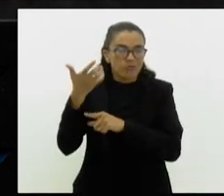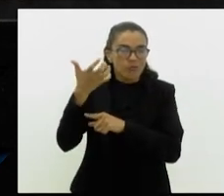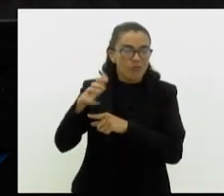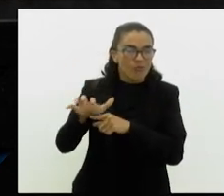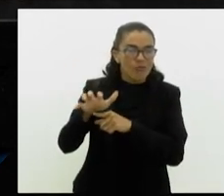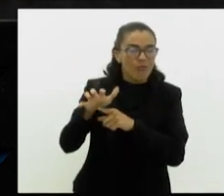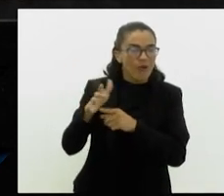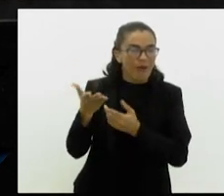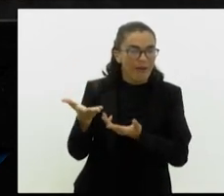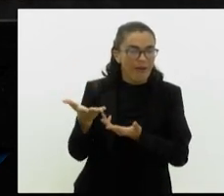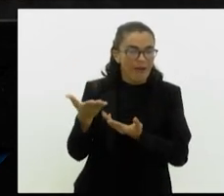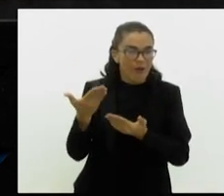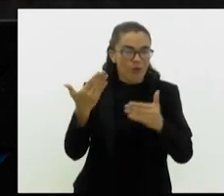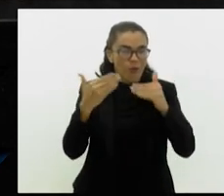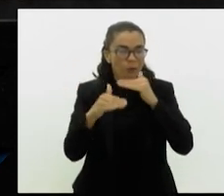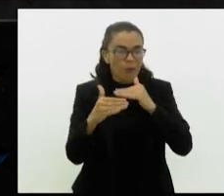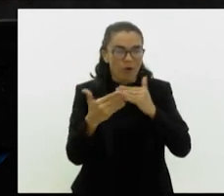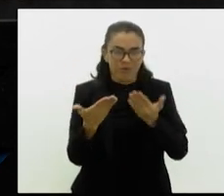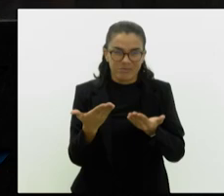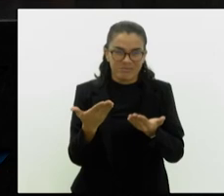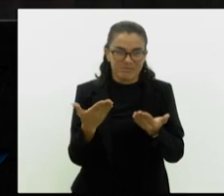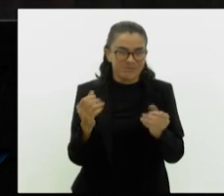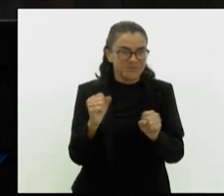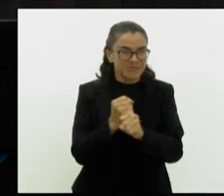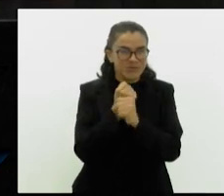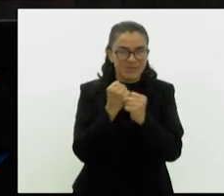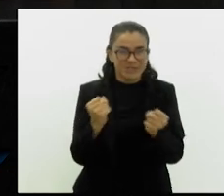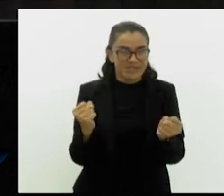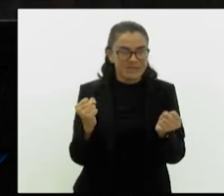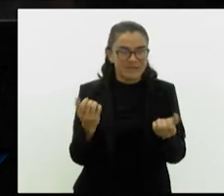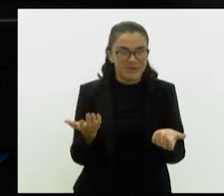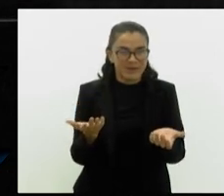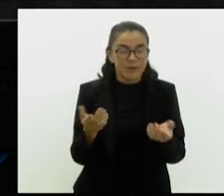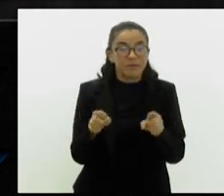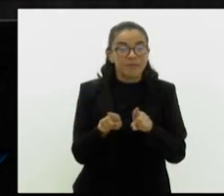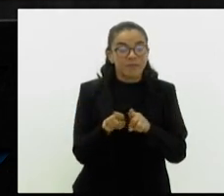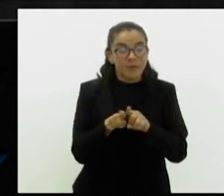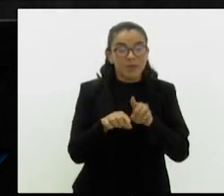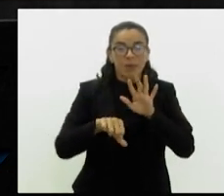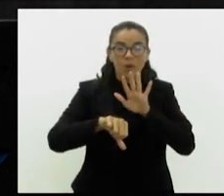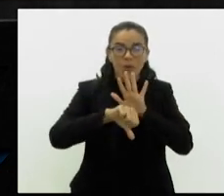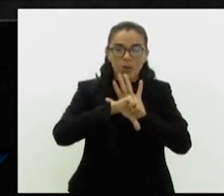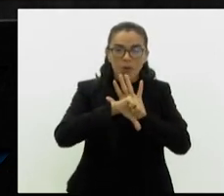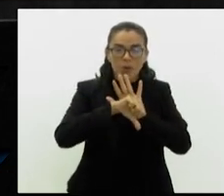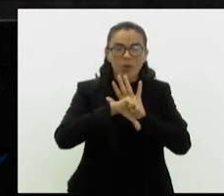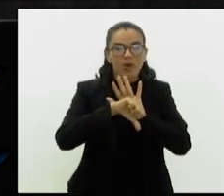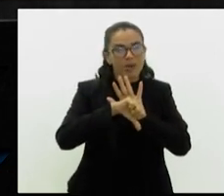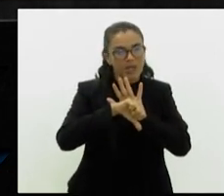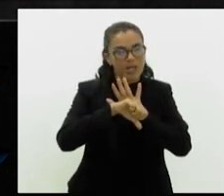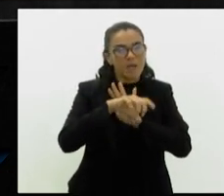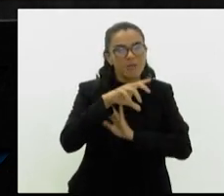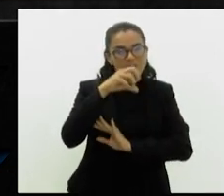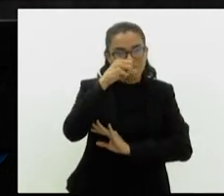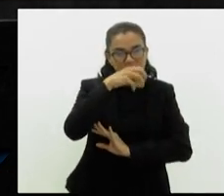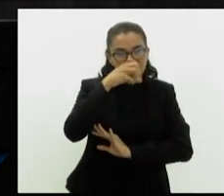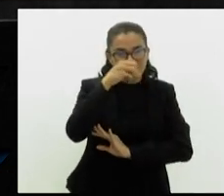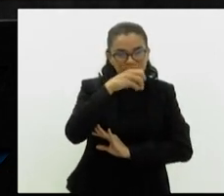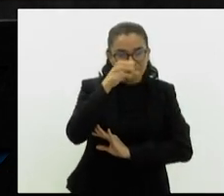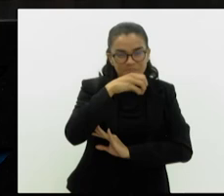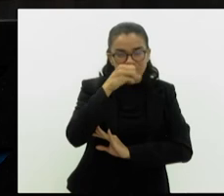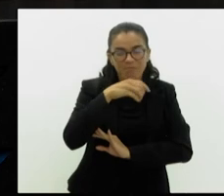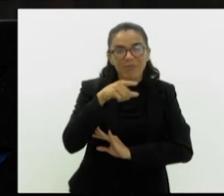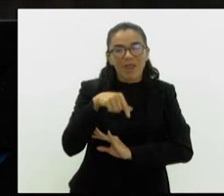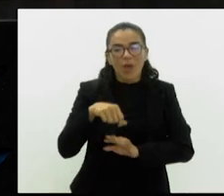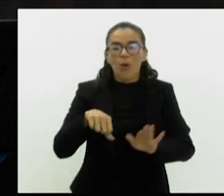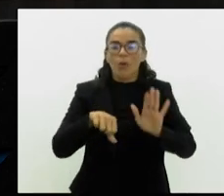ouvir é inadmissível além de um crime abjeto no meu entendimento é um